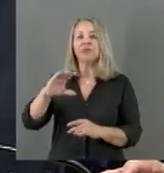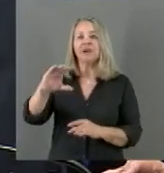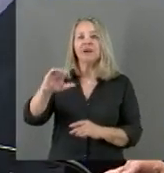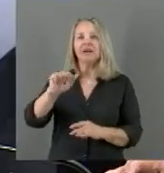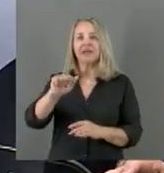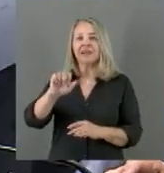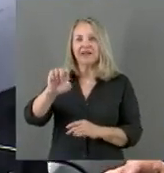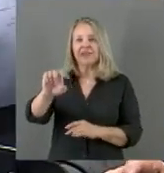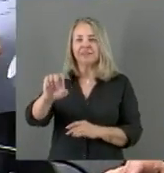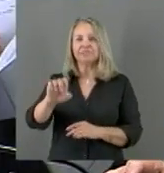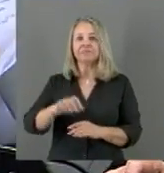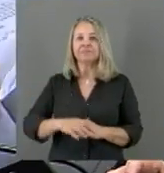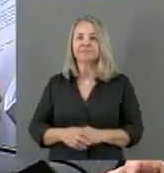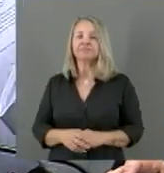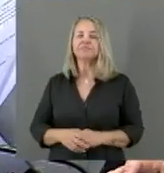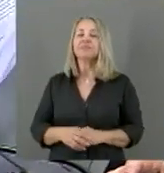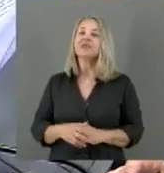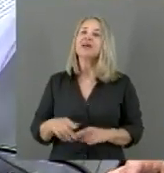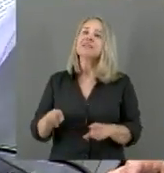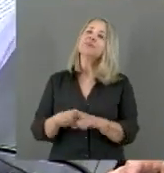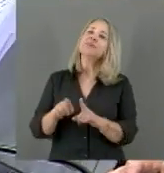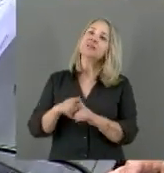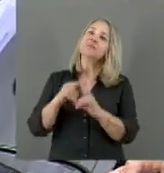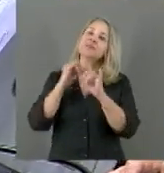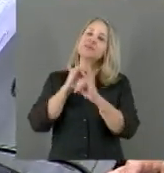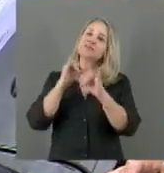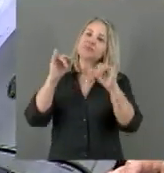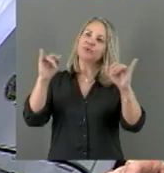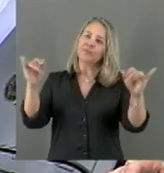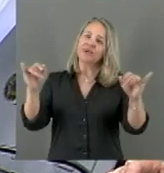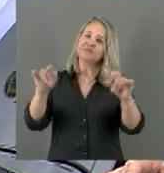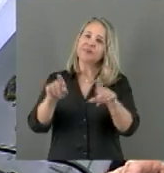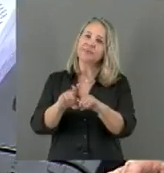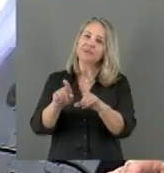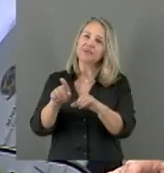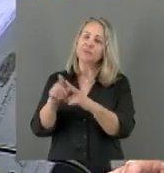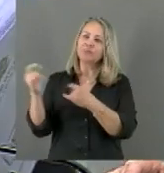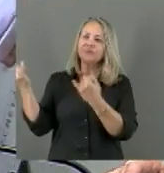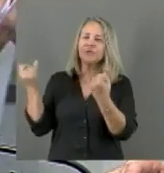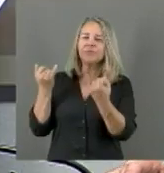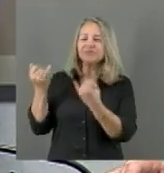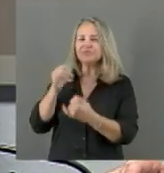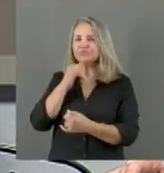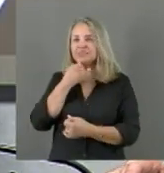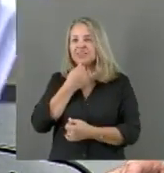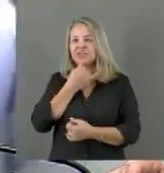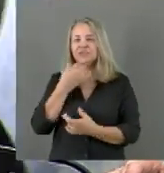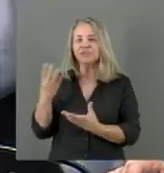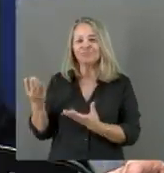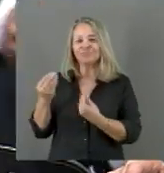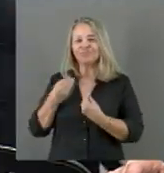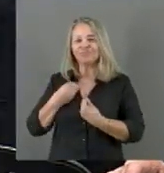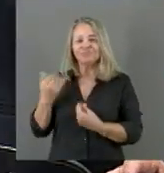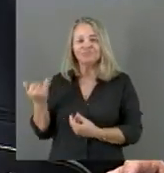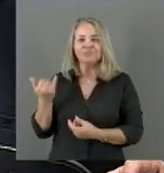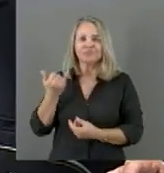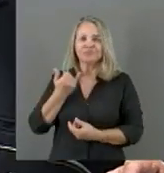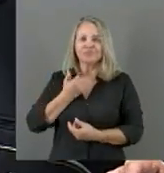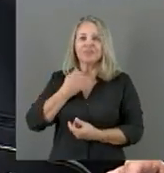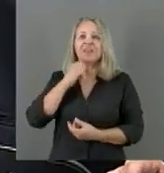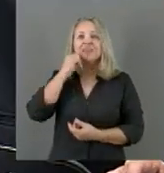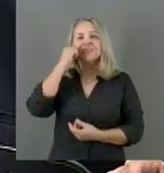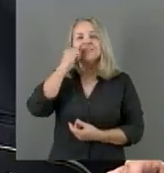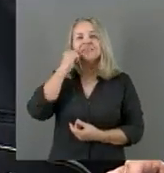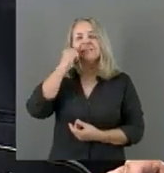aqui registrar uma informação muito triste que eu acabo de receber da